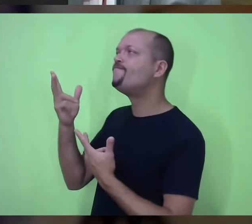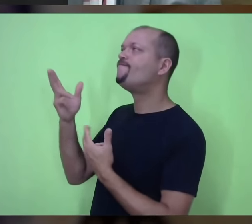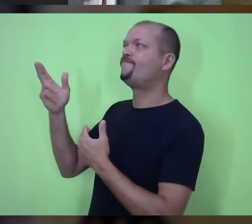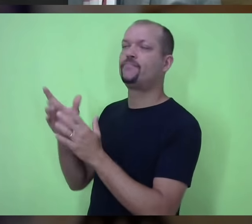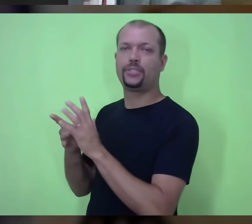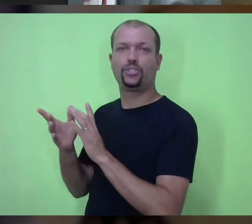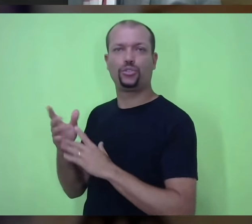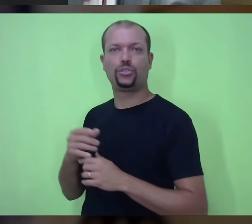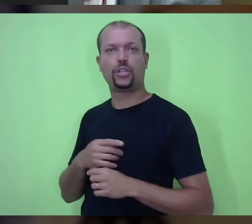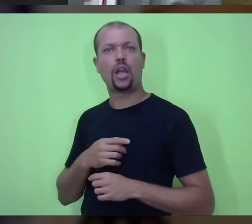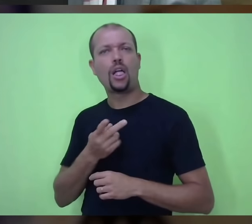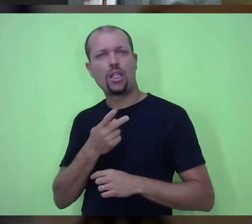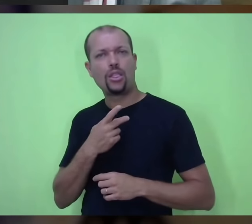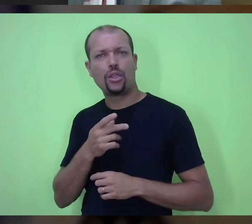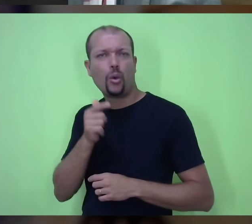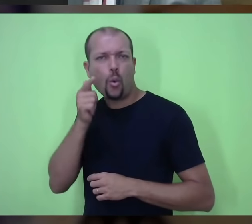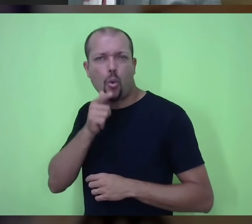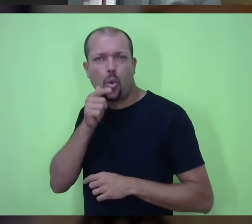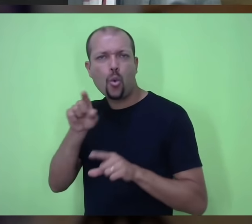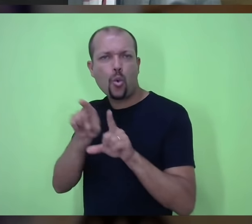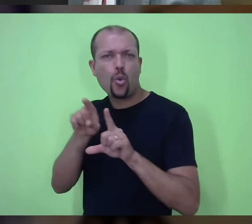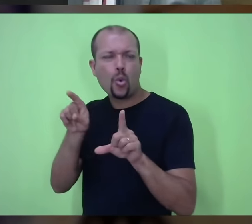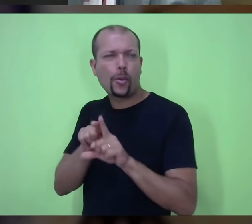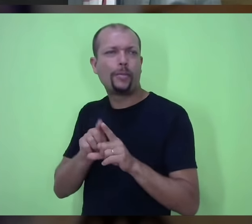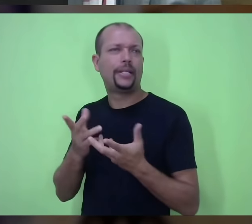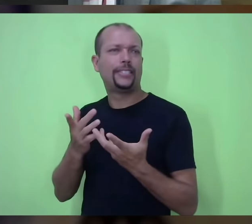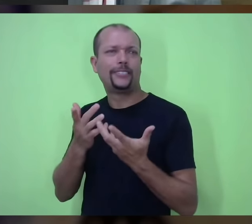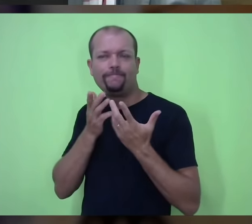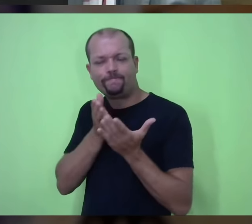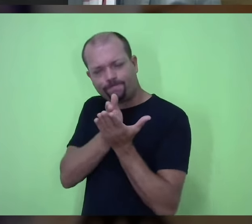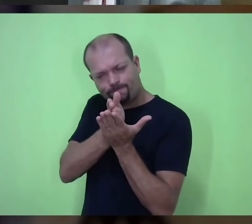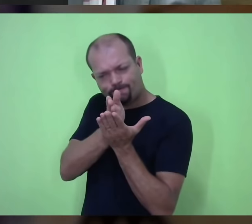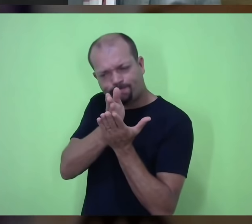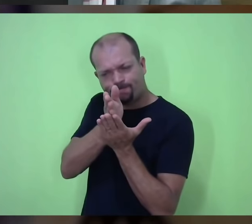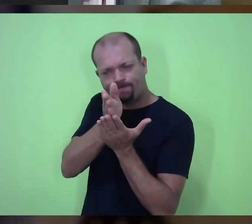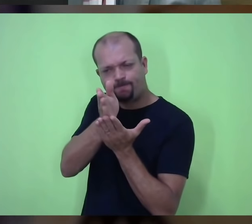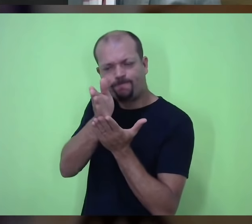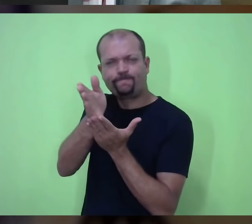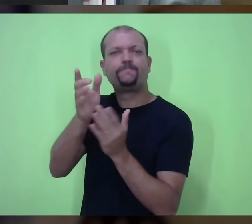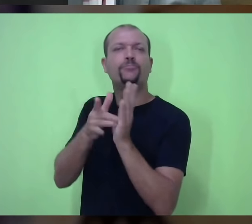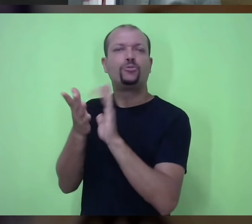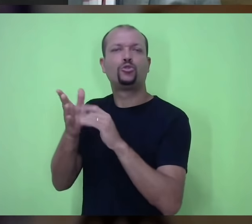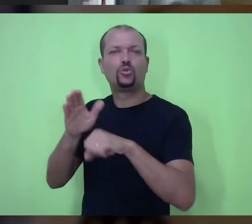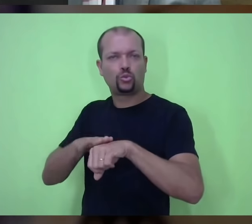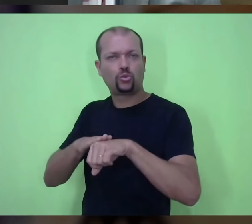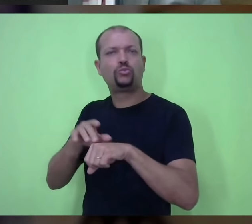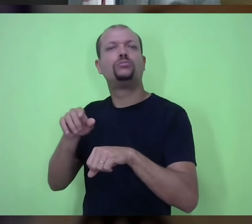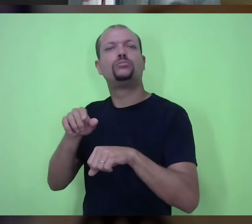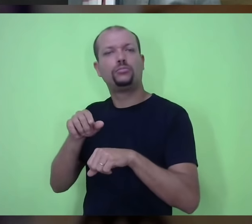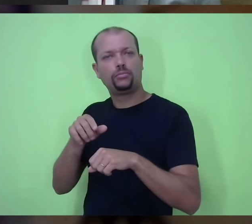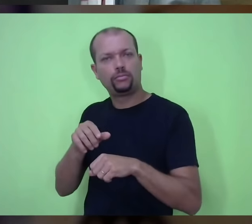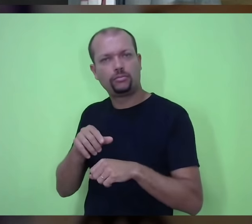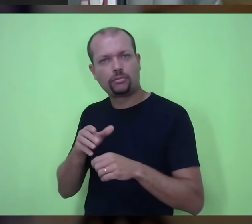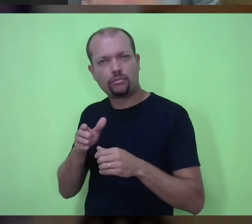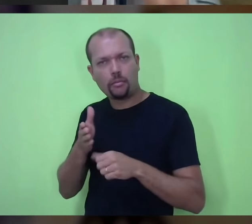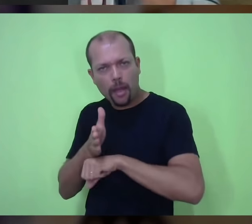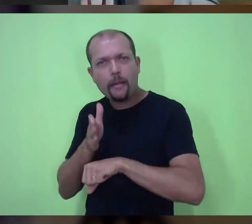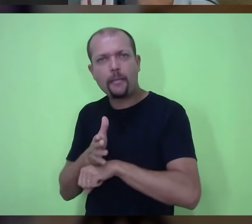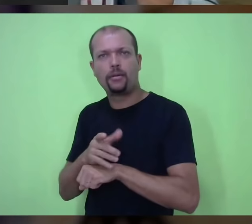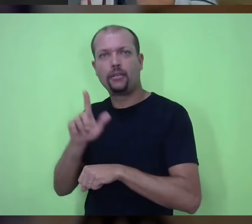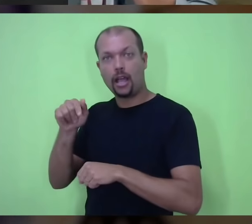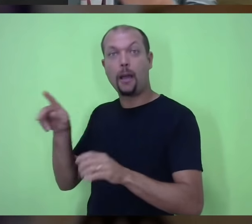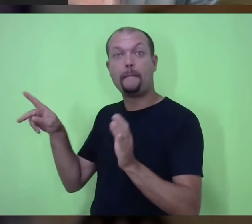Cristo, até o fato de nós conseguirmos andar na trilha que Cristo andou, é algo que vem do próprio